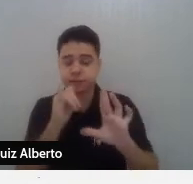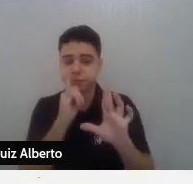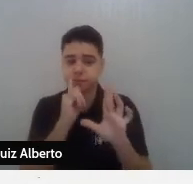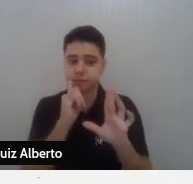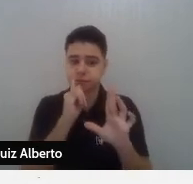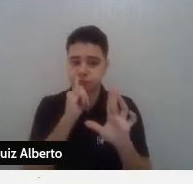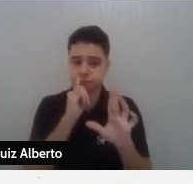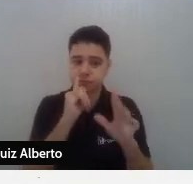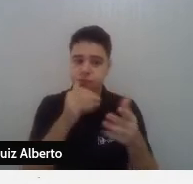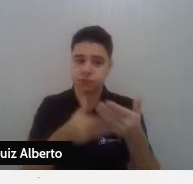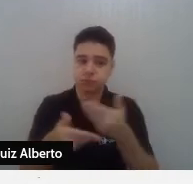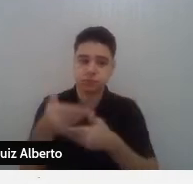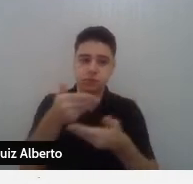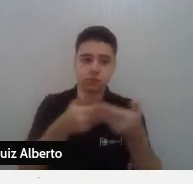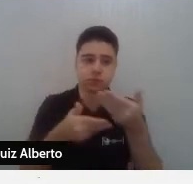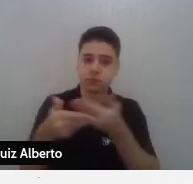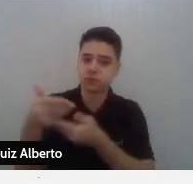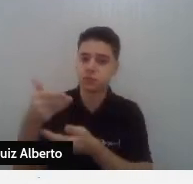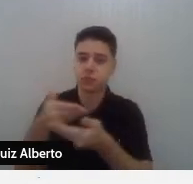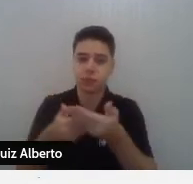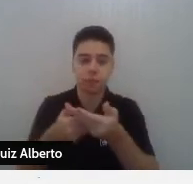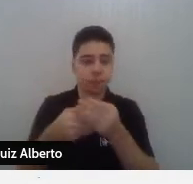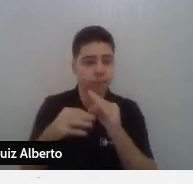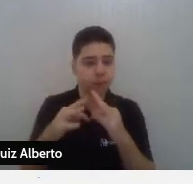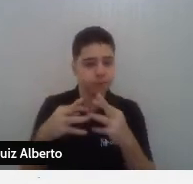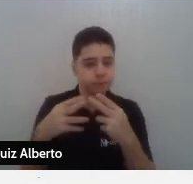o compartilhamento